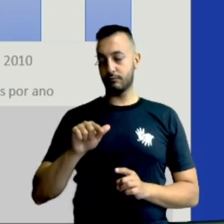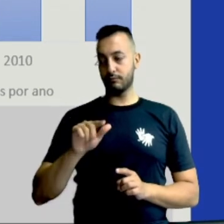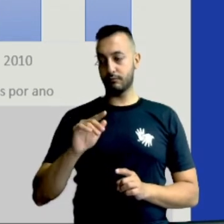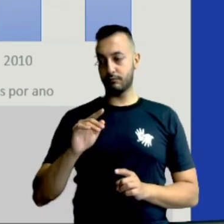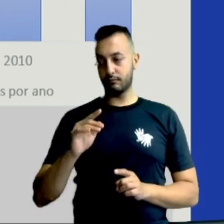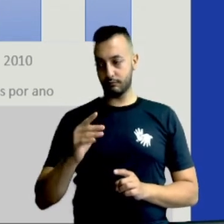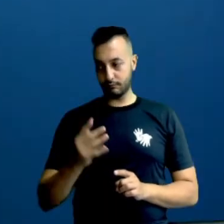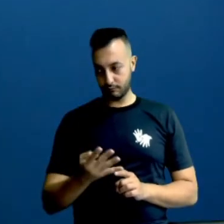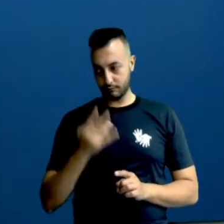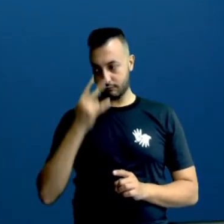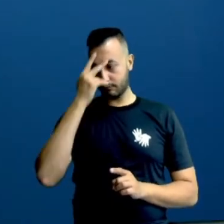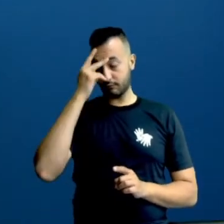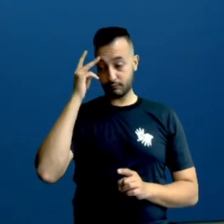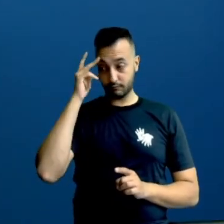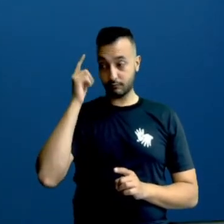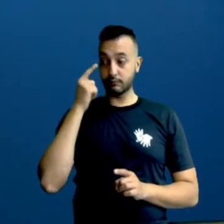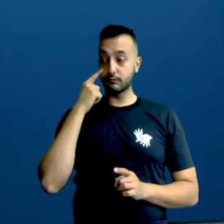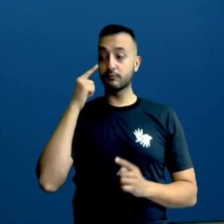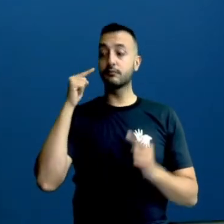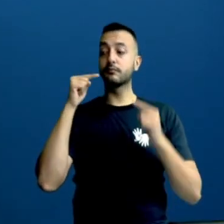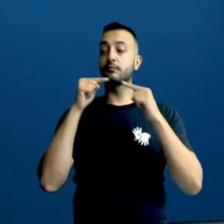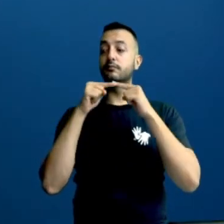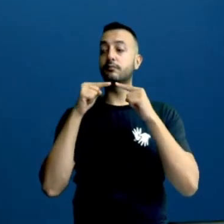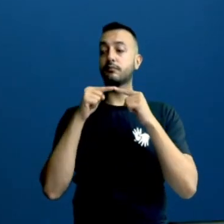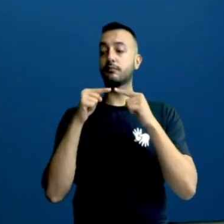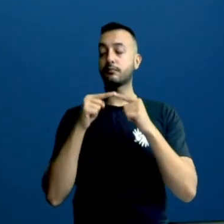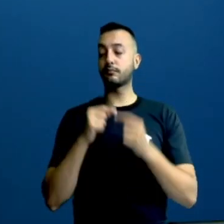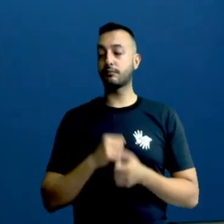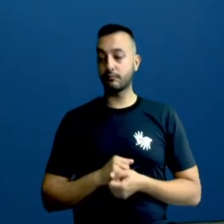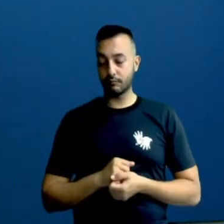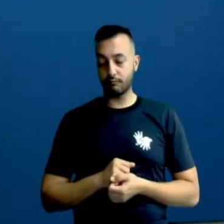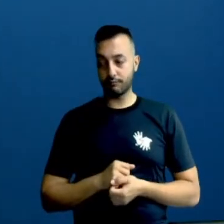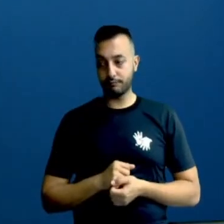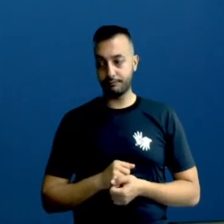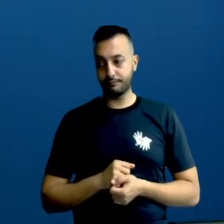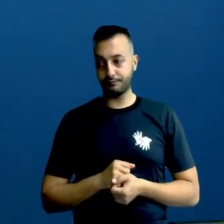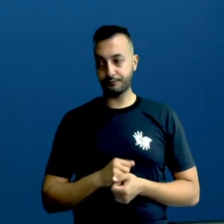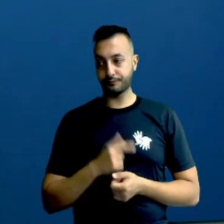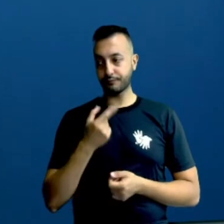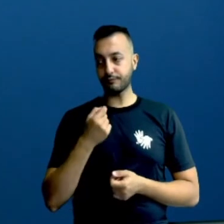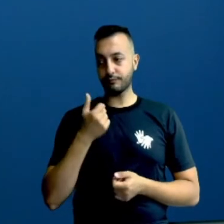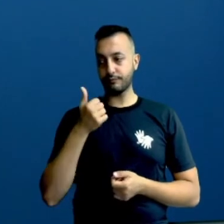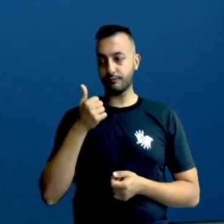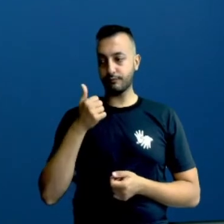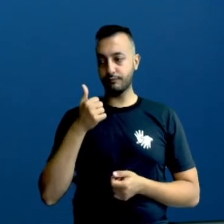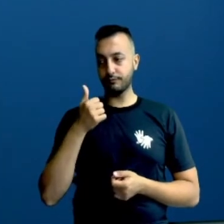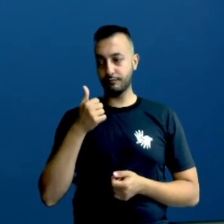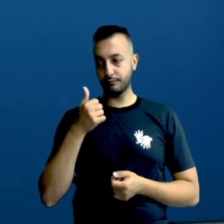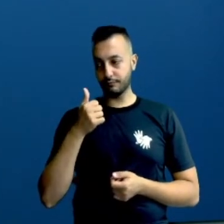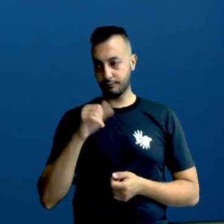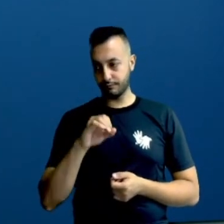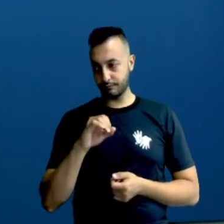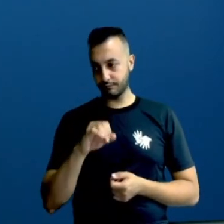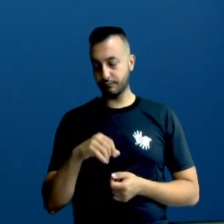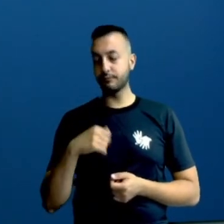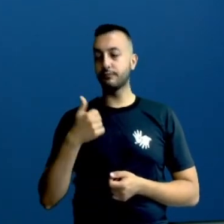189.974 habitantes. Vamos conferir com os dados que ele obteve. 2010,